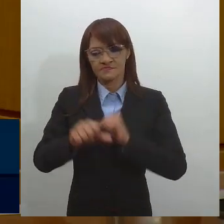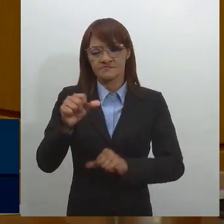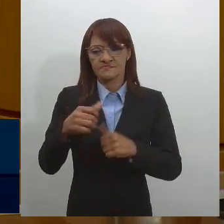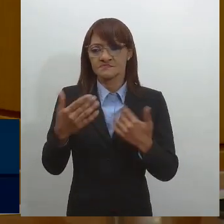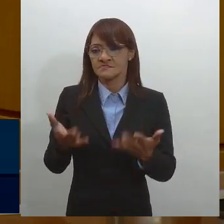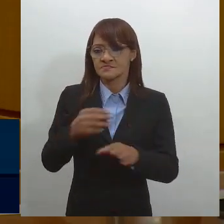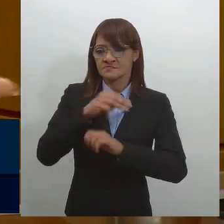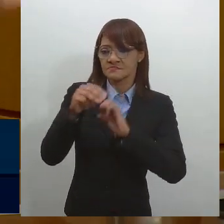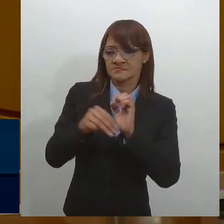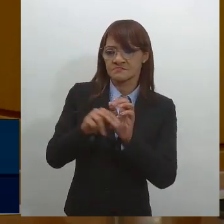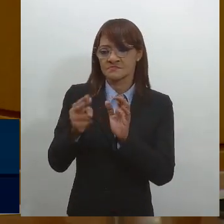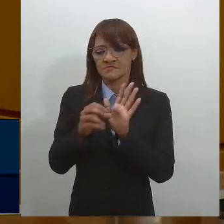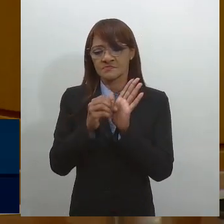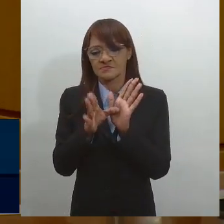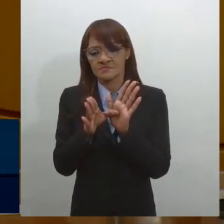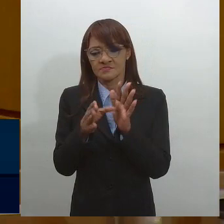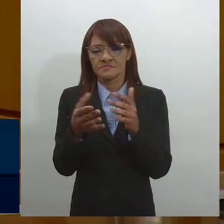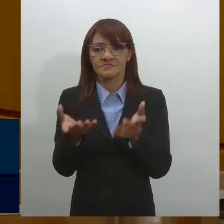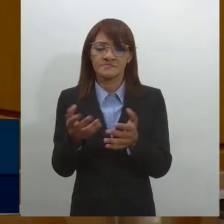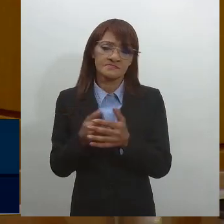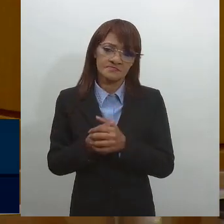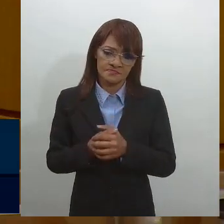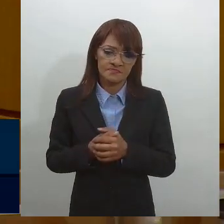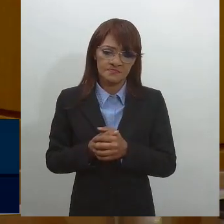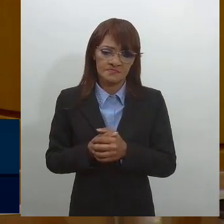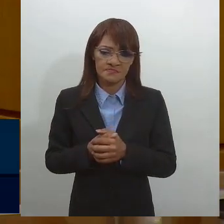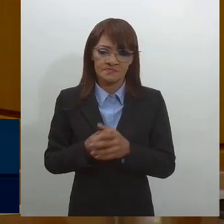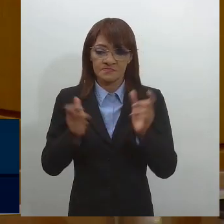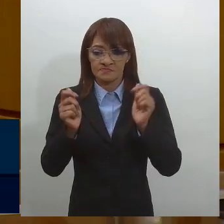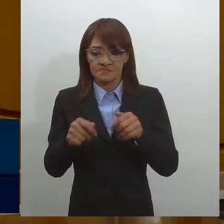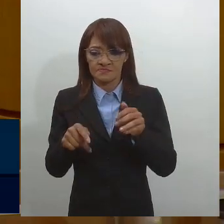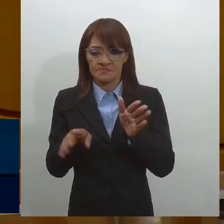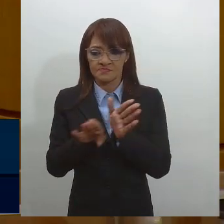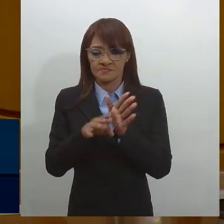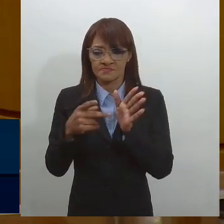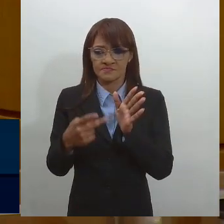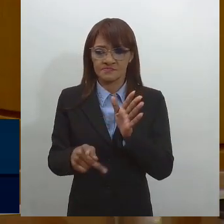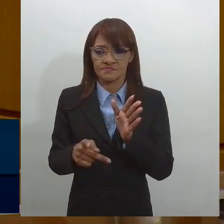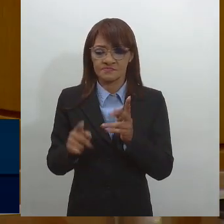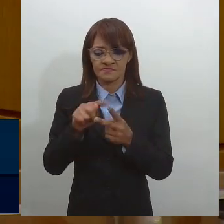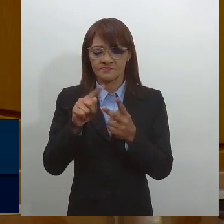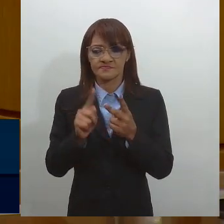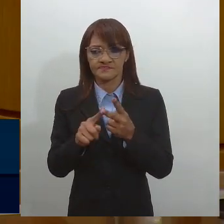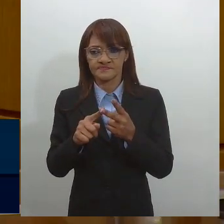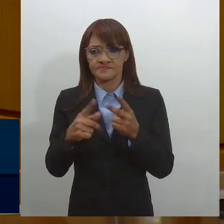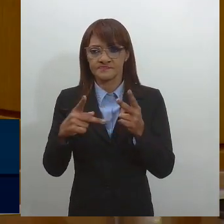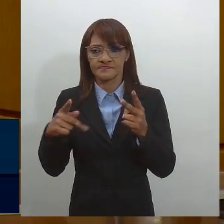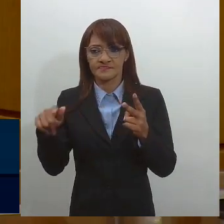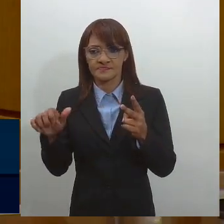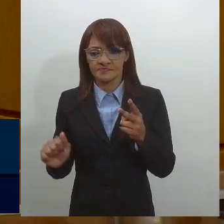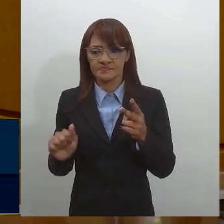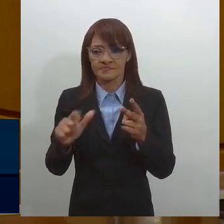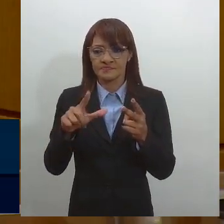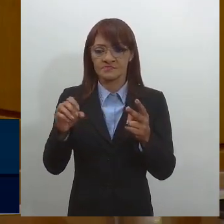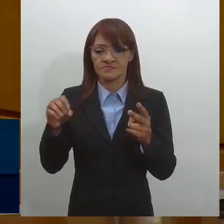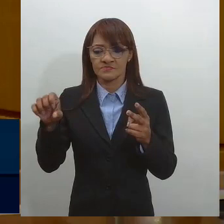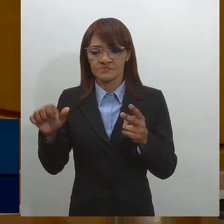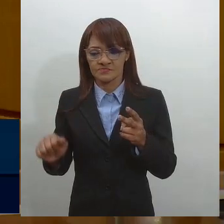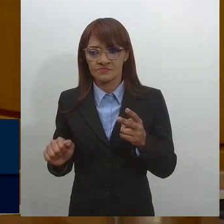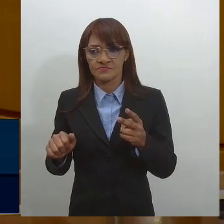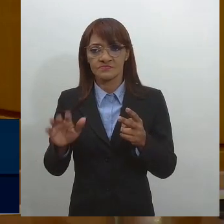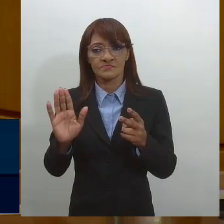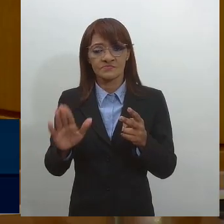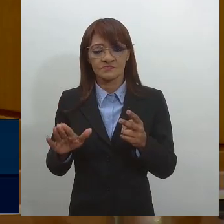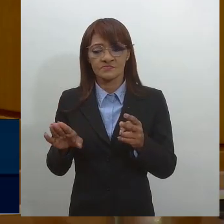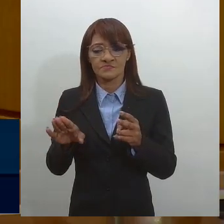quando o PPA e a LOA vier aqui para essa casa, já venham com essas sugestões. E se não